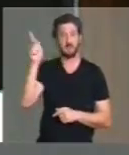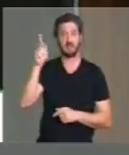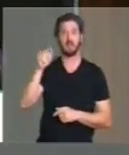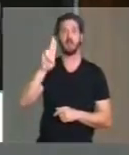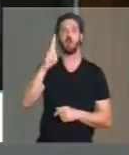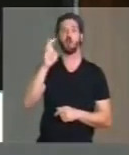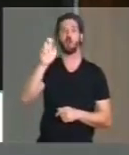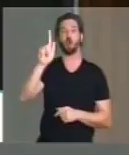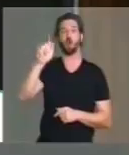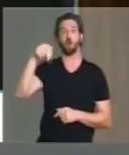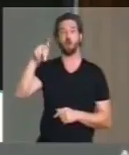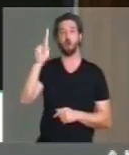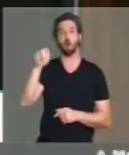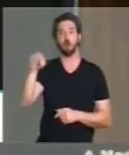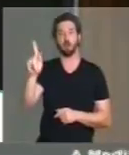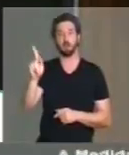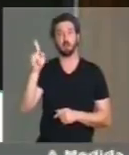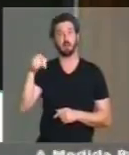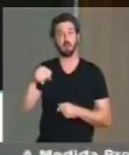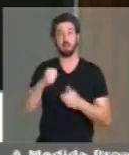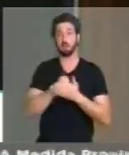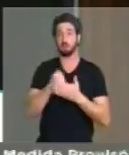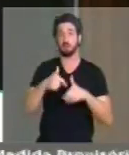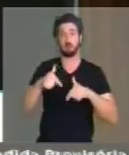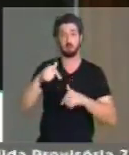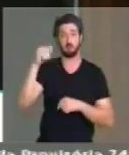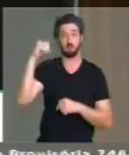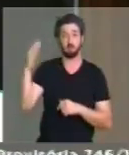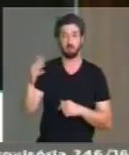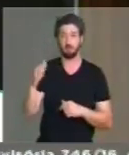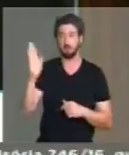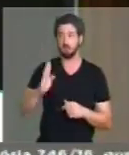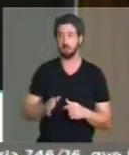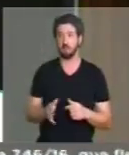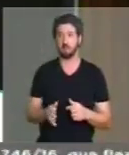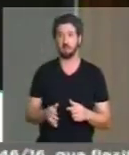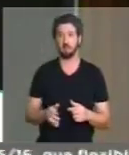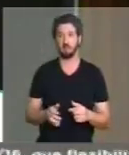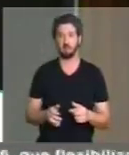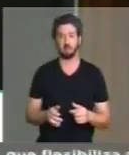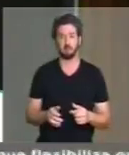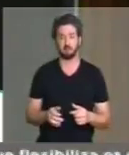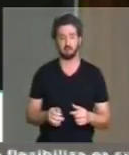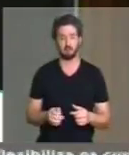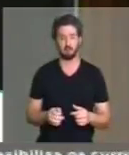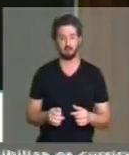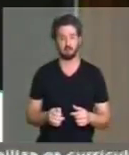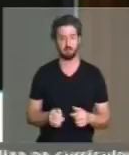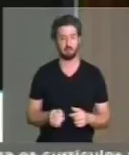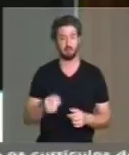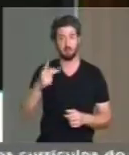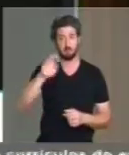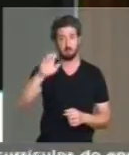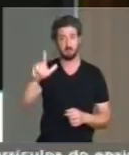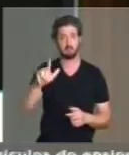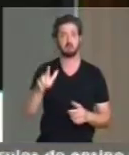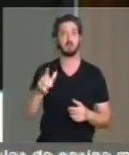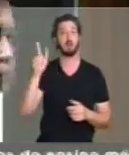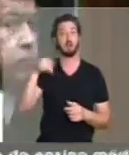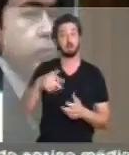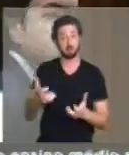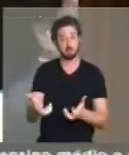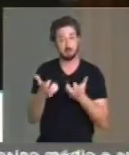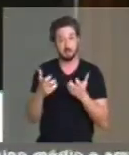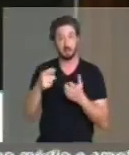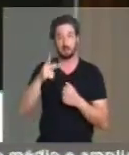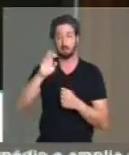Kong, gerar empregos fora do Brasil. Queremos a Petrobras operando os campos do pré-sal. Queremos a